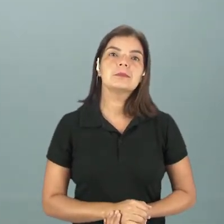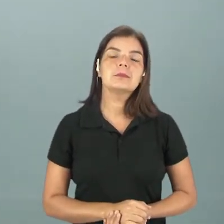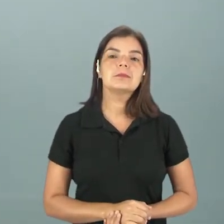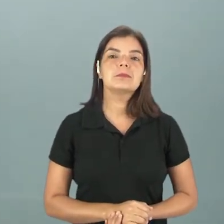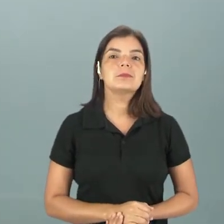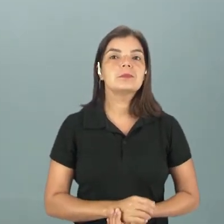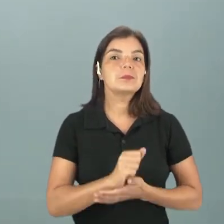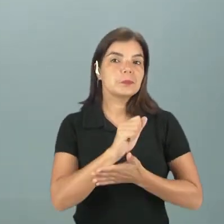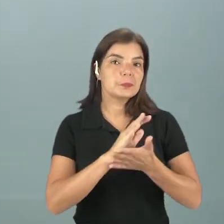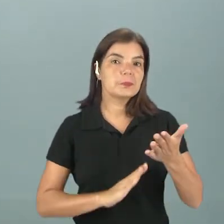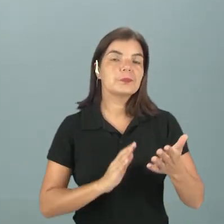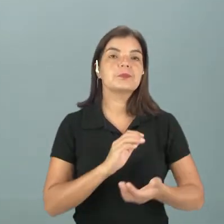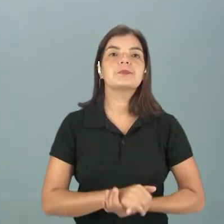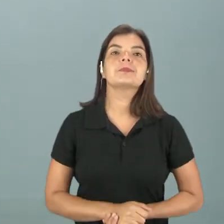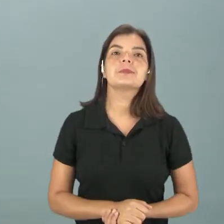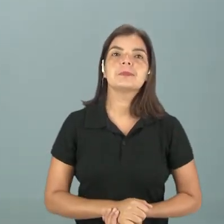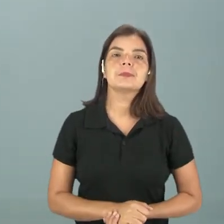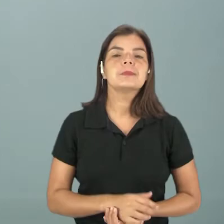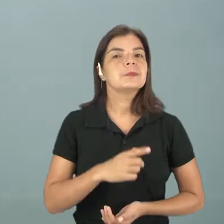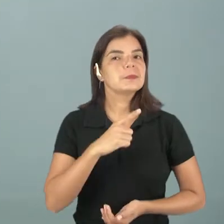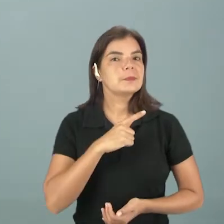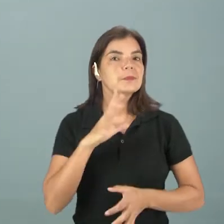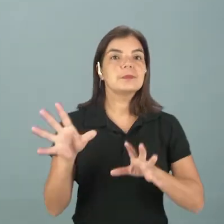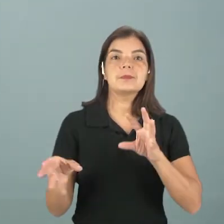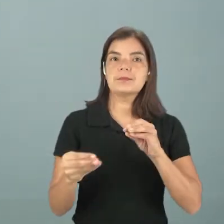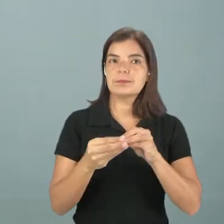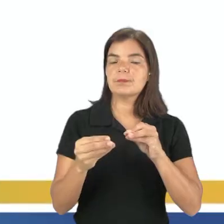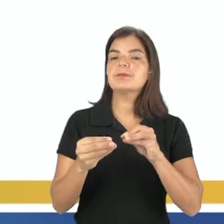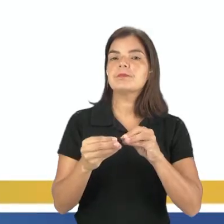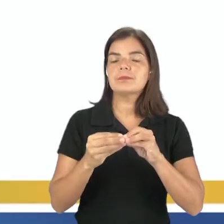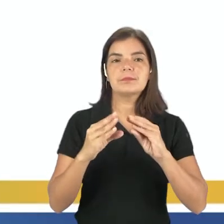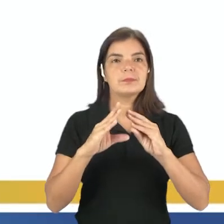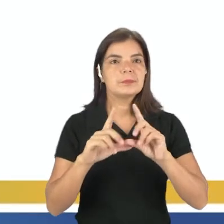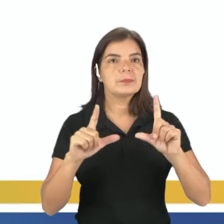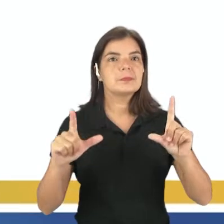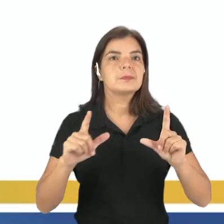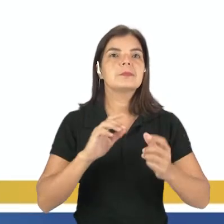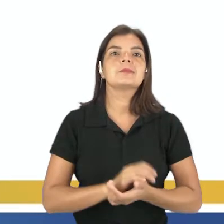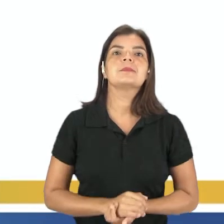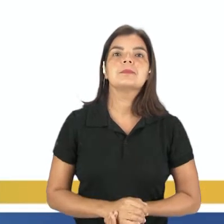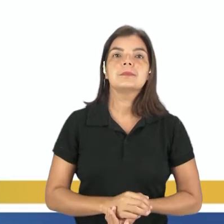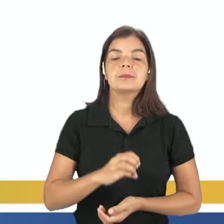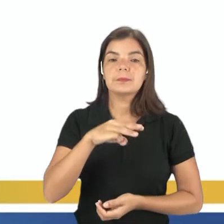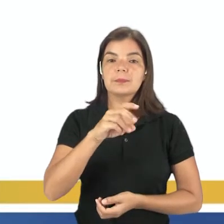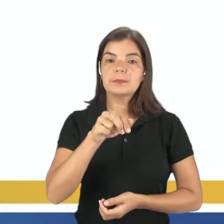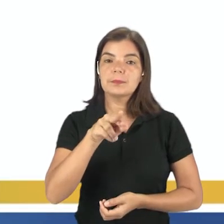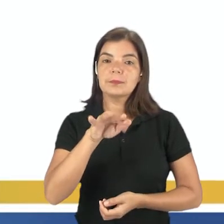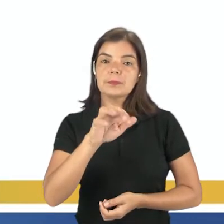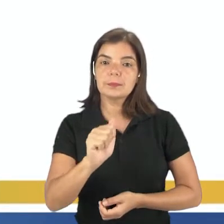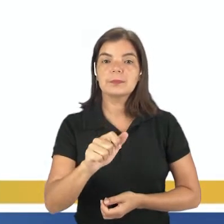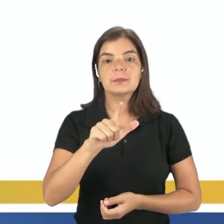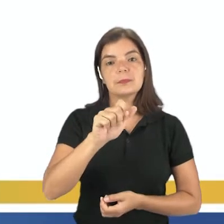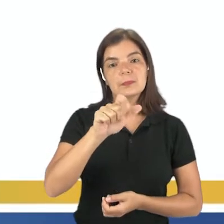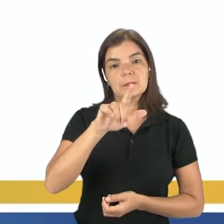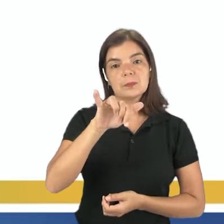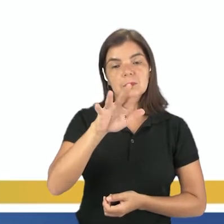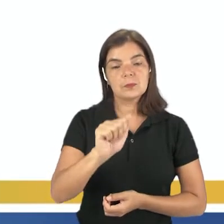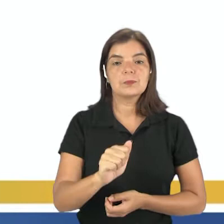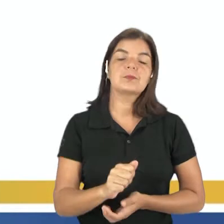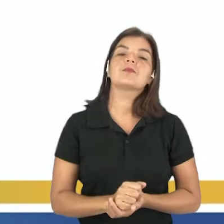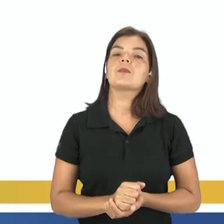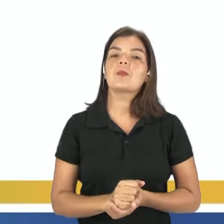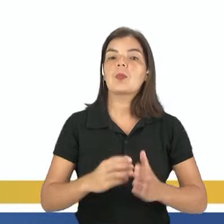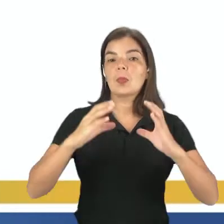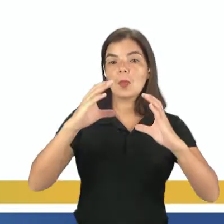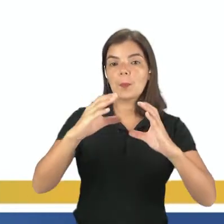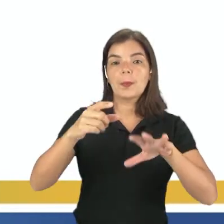Vamos para o exercitando. Aqui a gente tem uma sinopse bem clara de Maria Alice Barroso, que tem por título Bola no